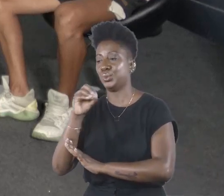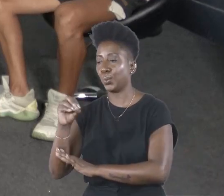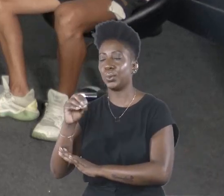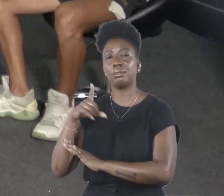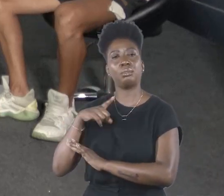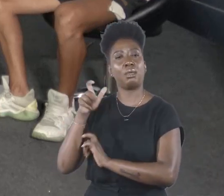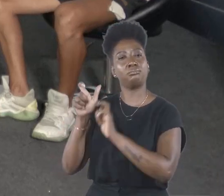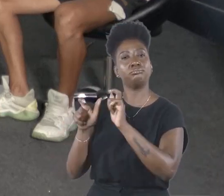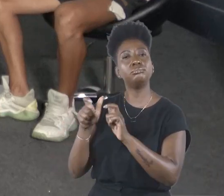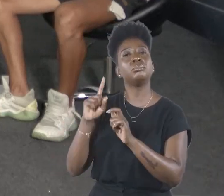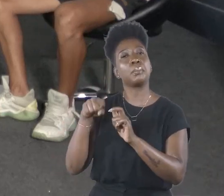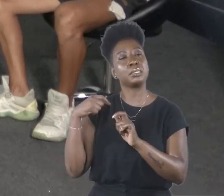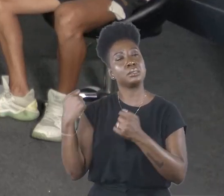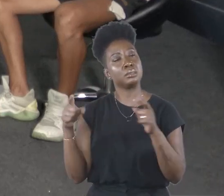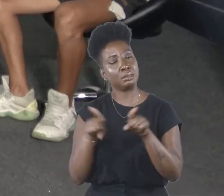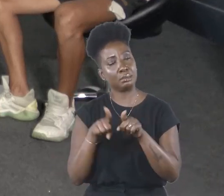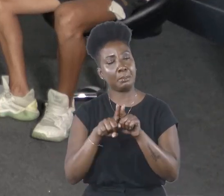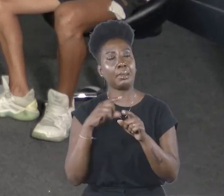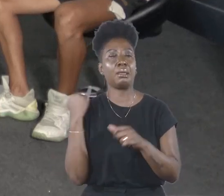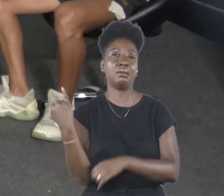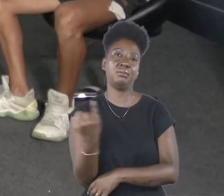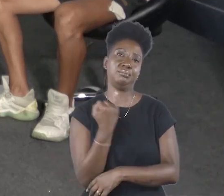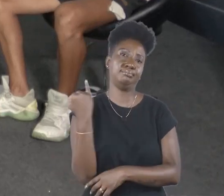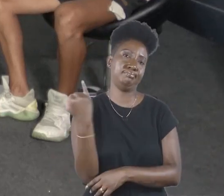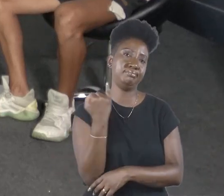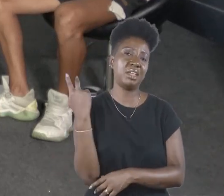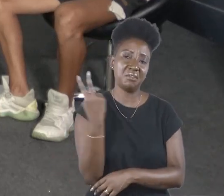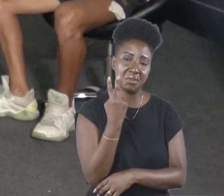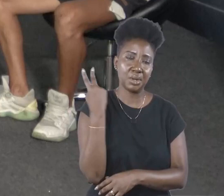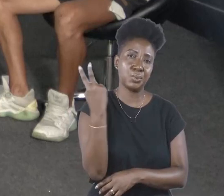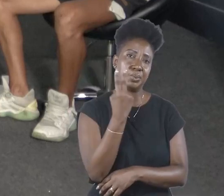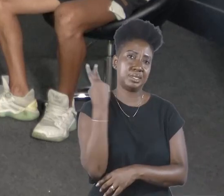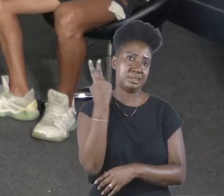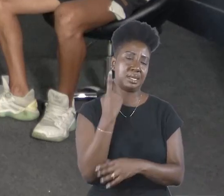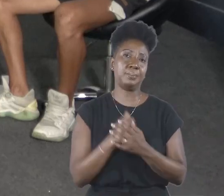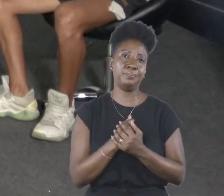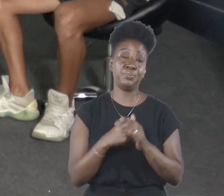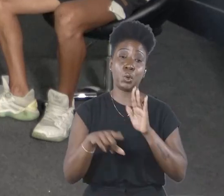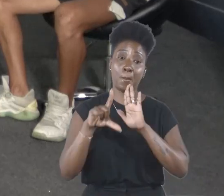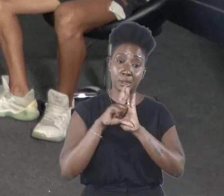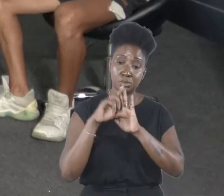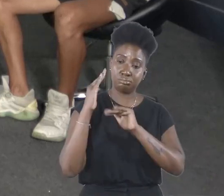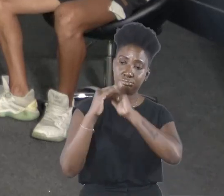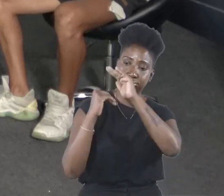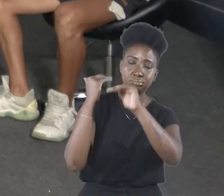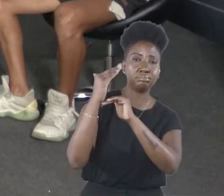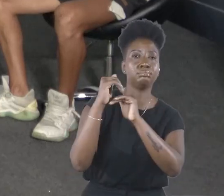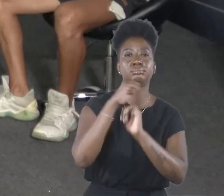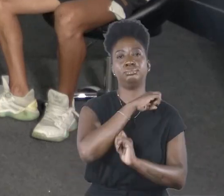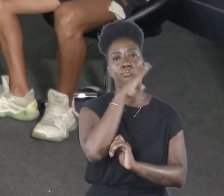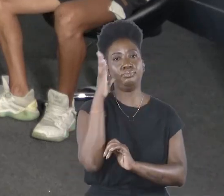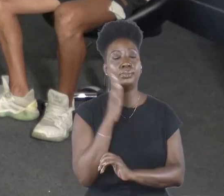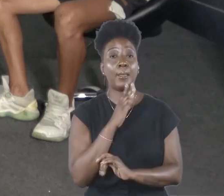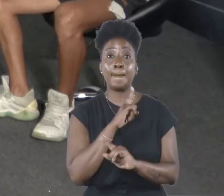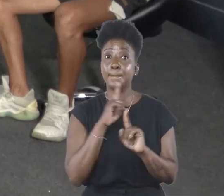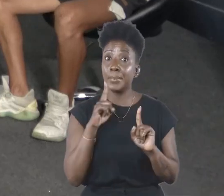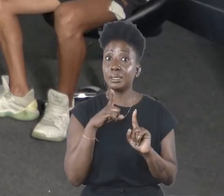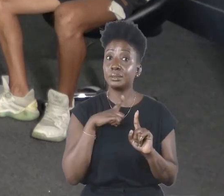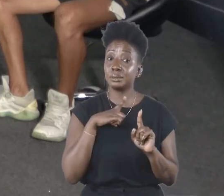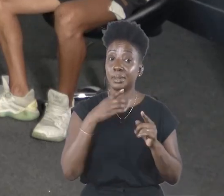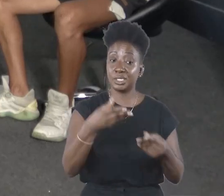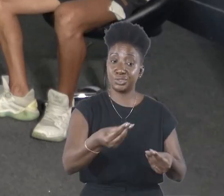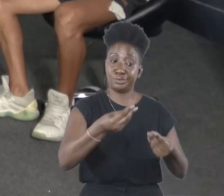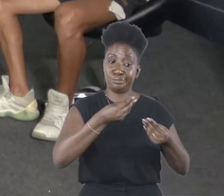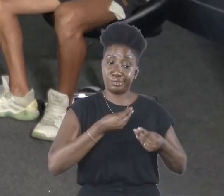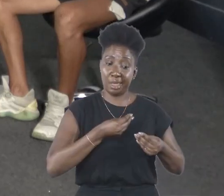vários países, como os Estados Unidos, a França, na questão de qualquer imigrante que chegar hoje no Brasil vai ter uma opção para